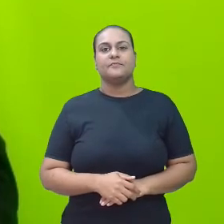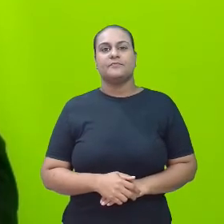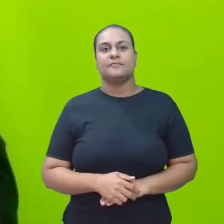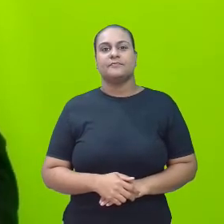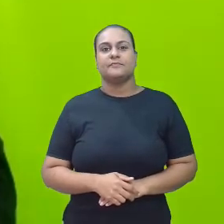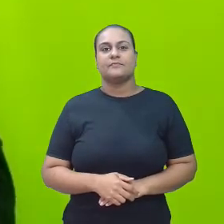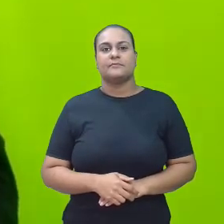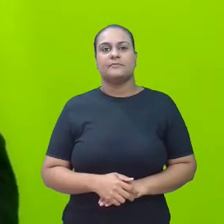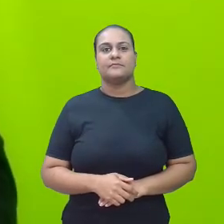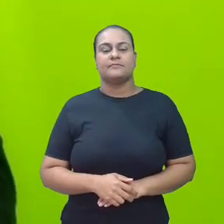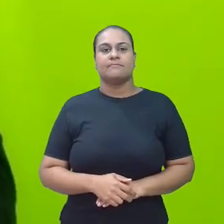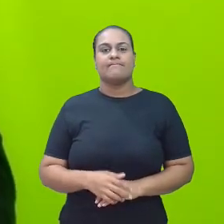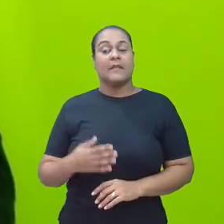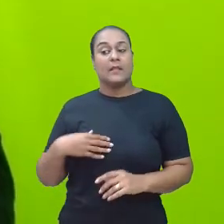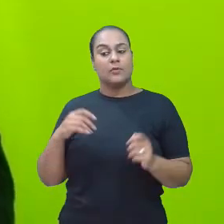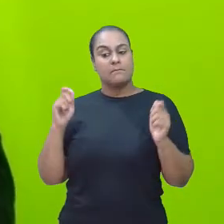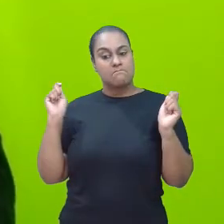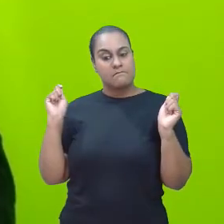enfim, me